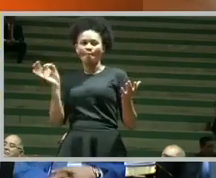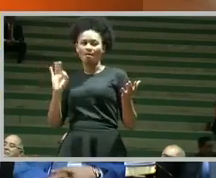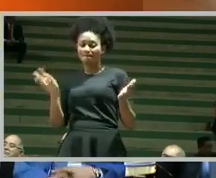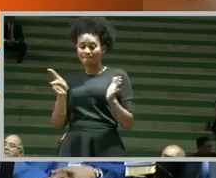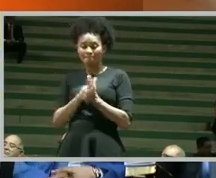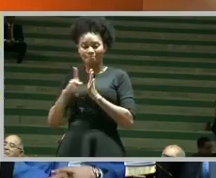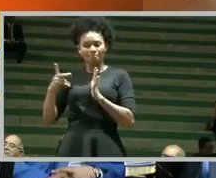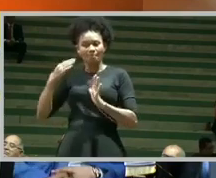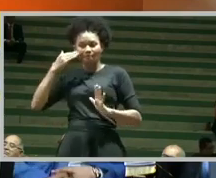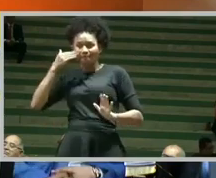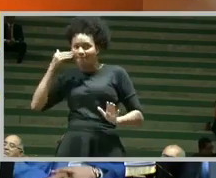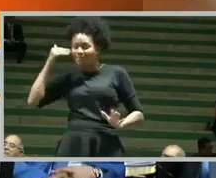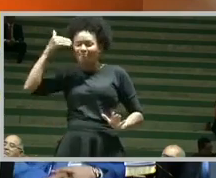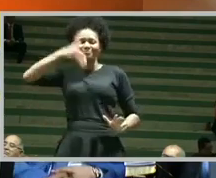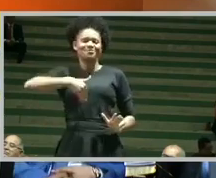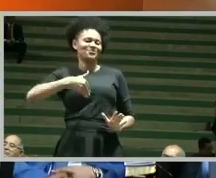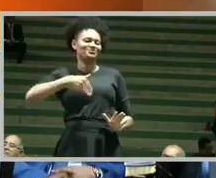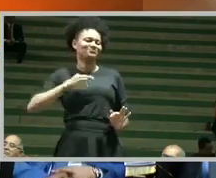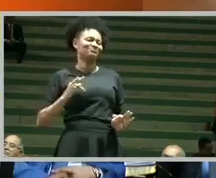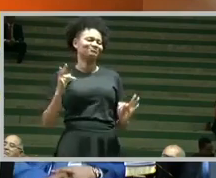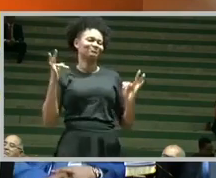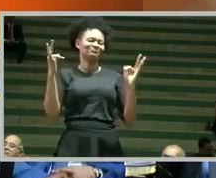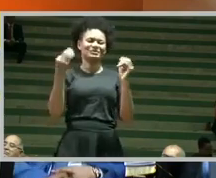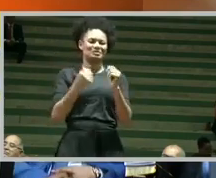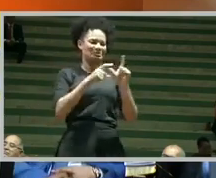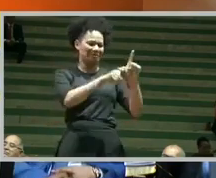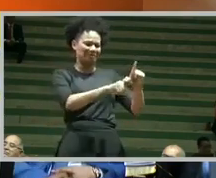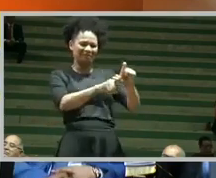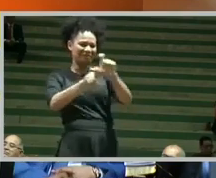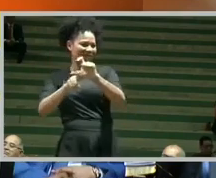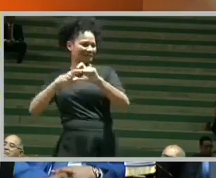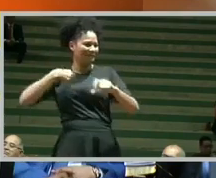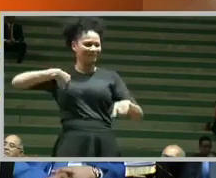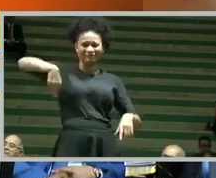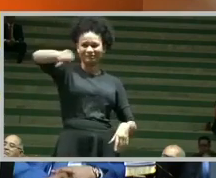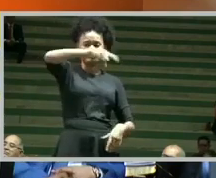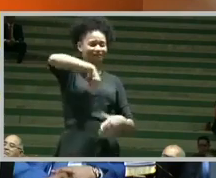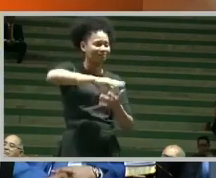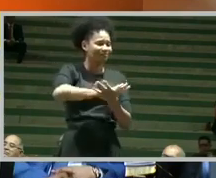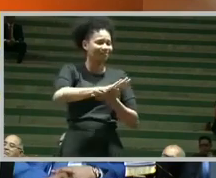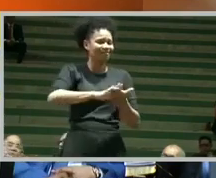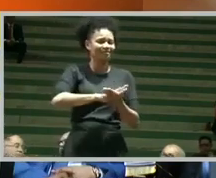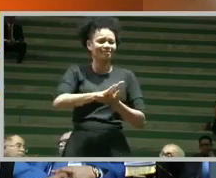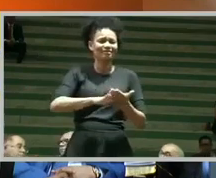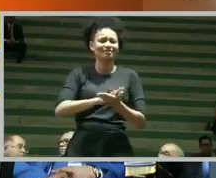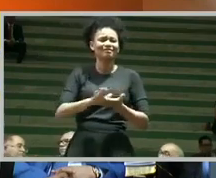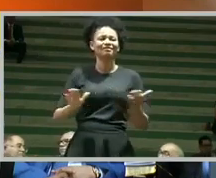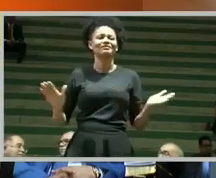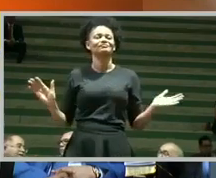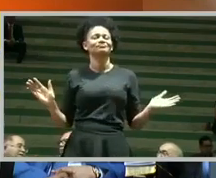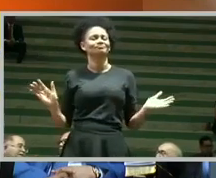Prova de que Ele faz tudo sem depender de nós para nada.